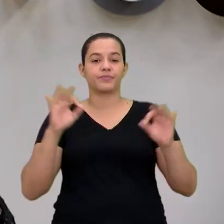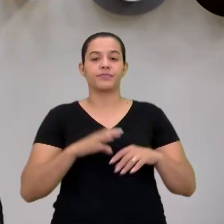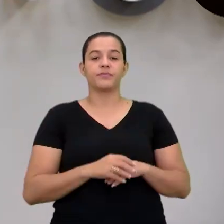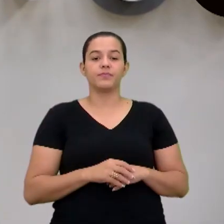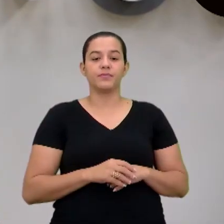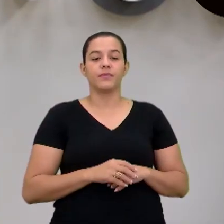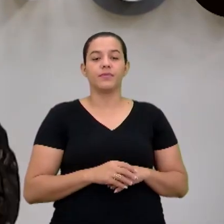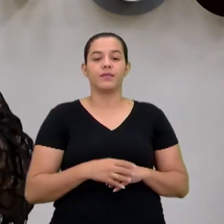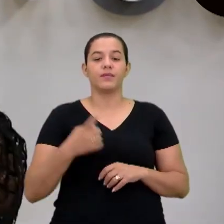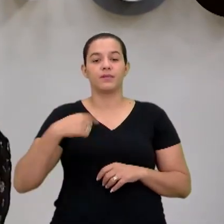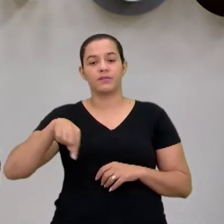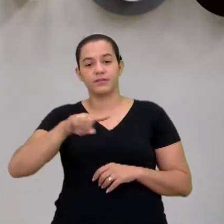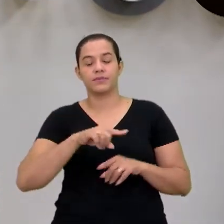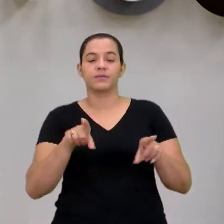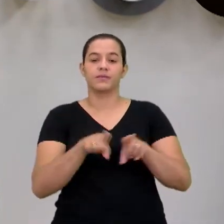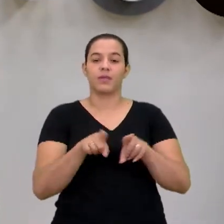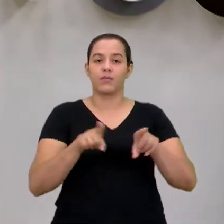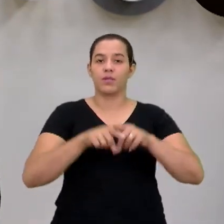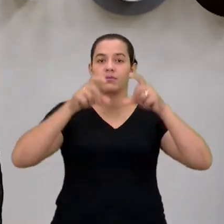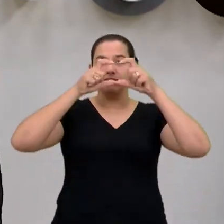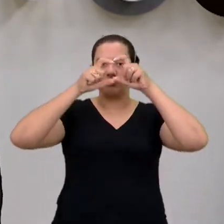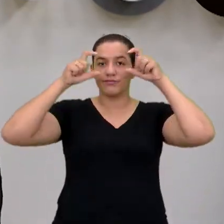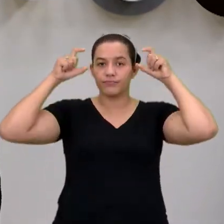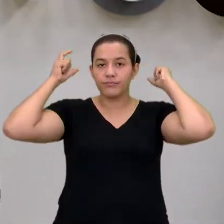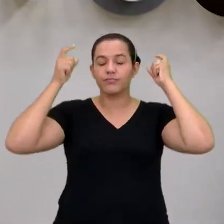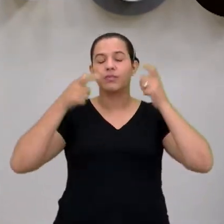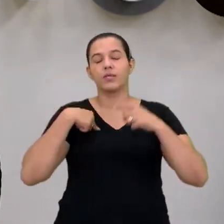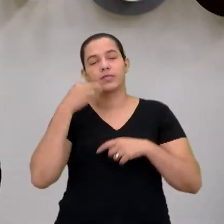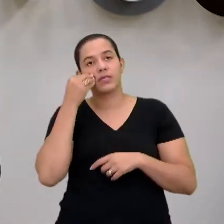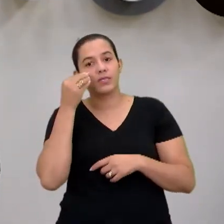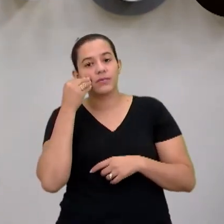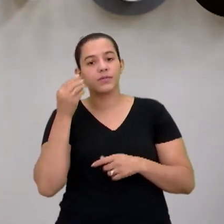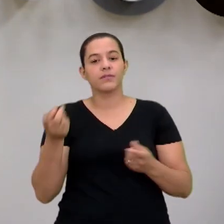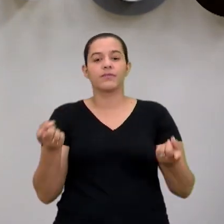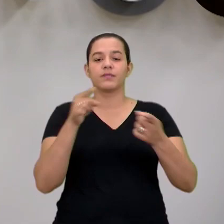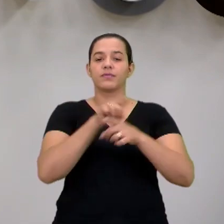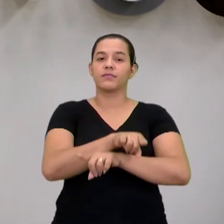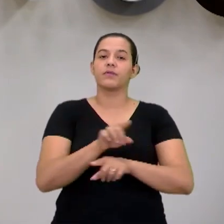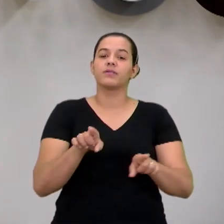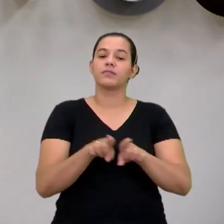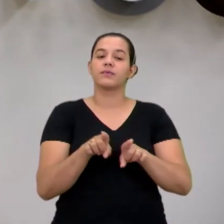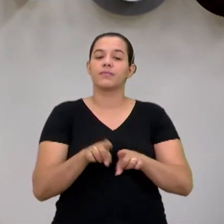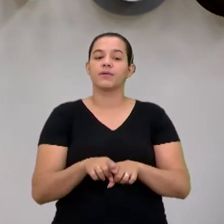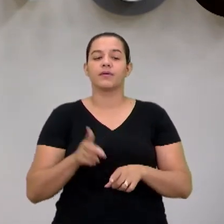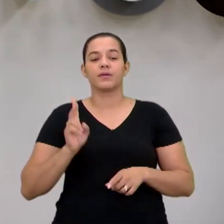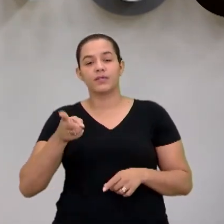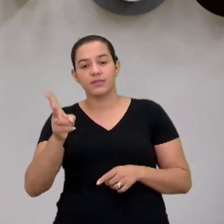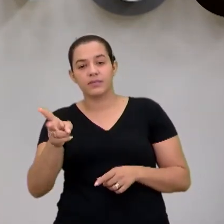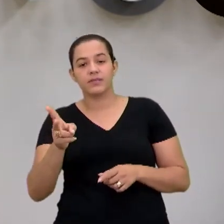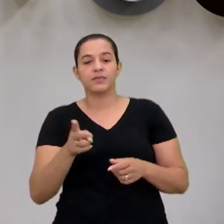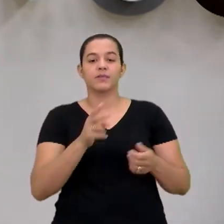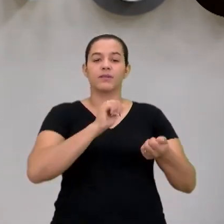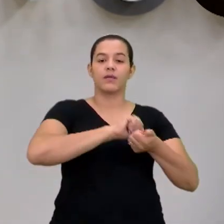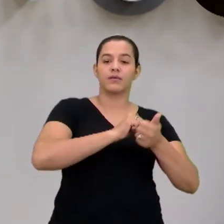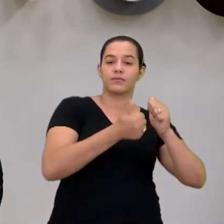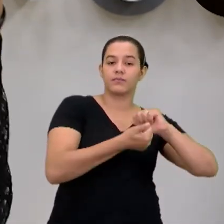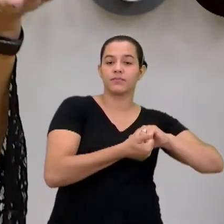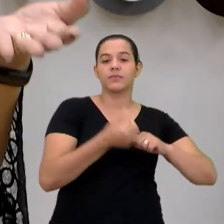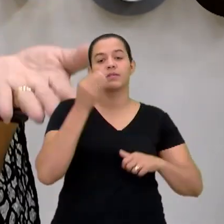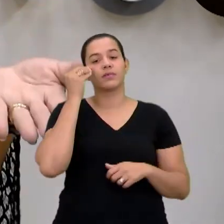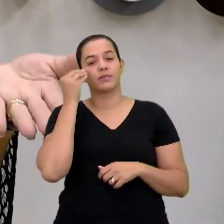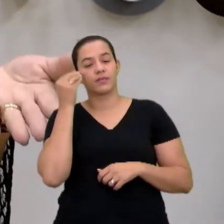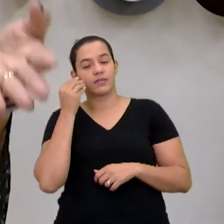nos colocarmos nas condições, experimentar, e aí fazer o inverso, né? Por que a gente sempre adapta e ele